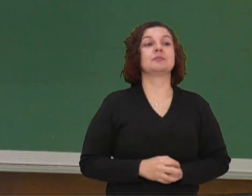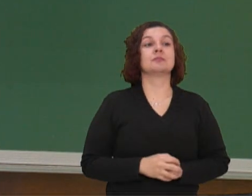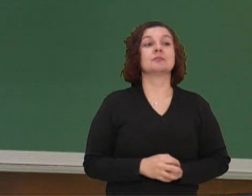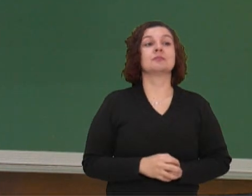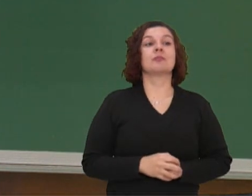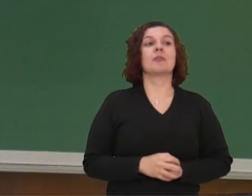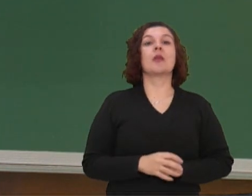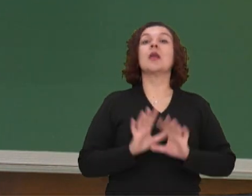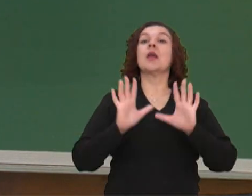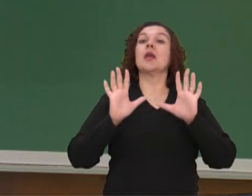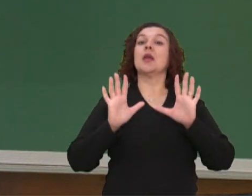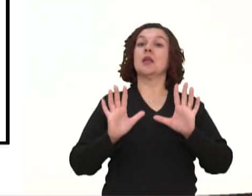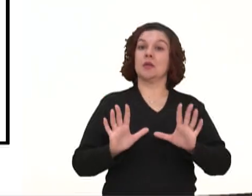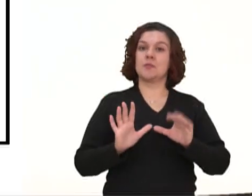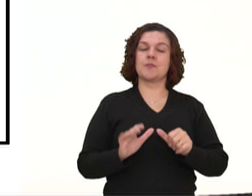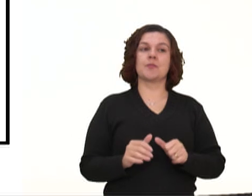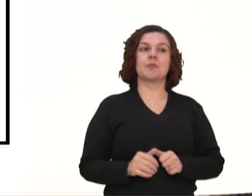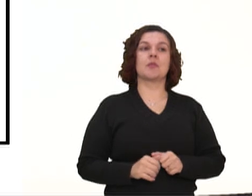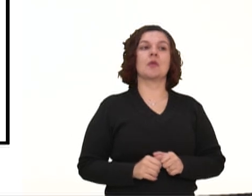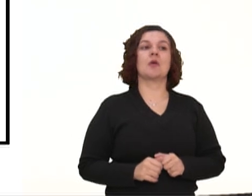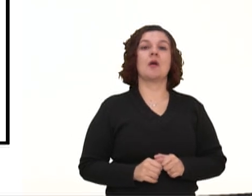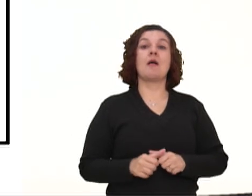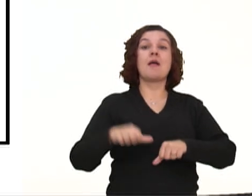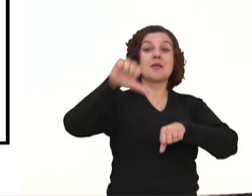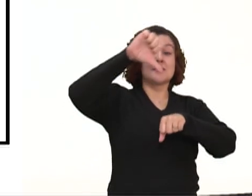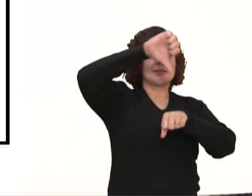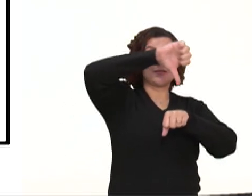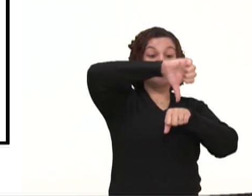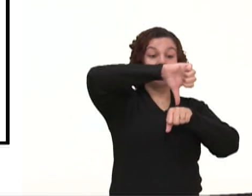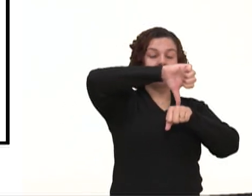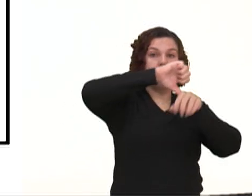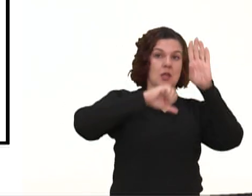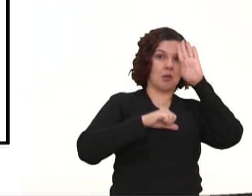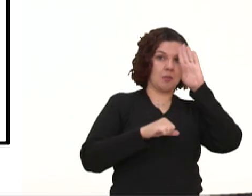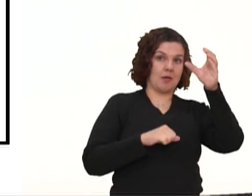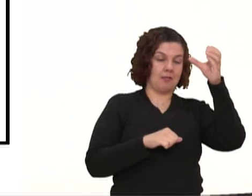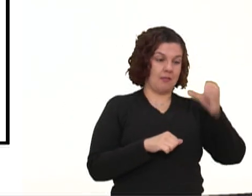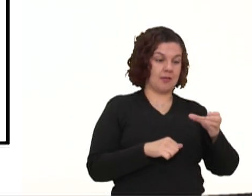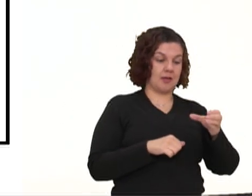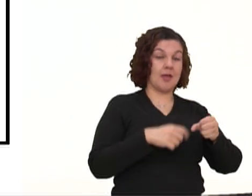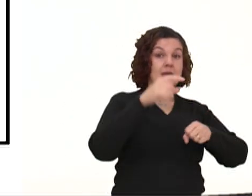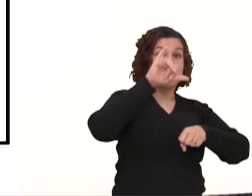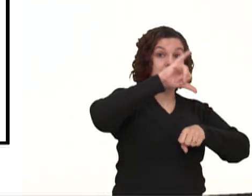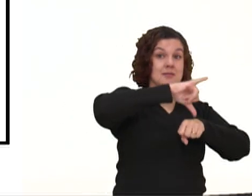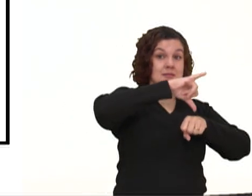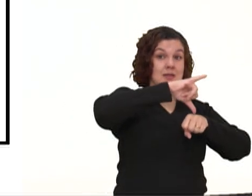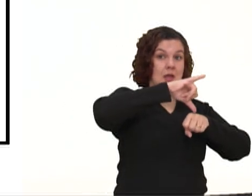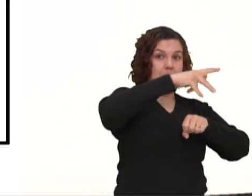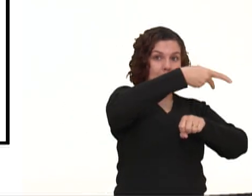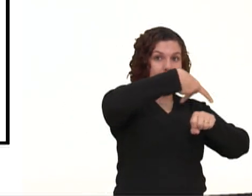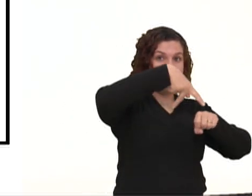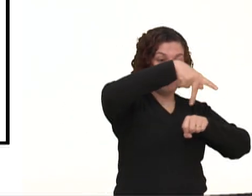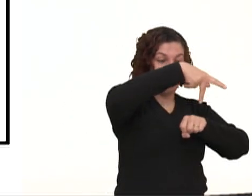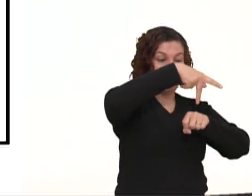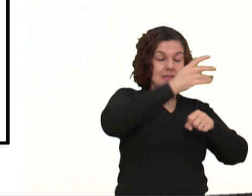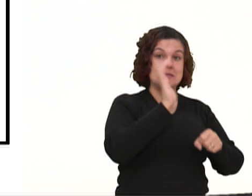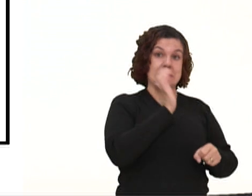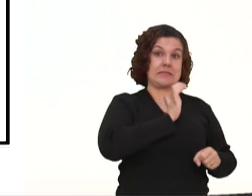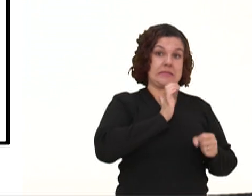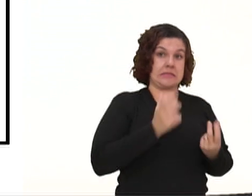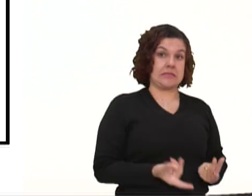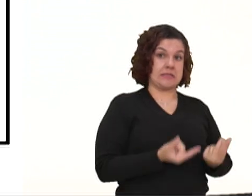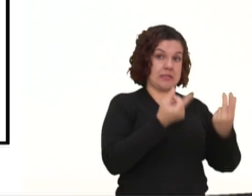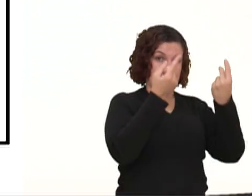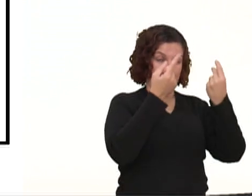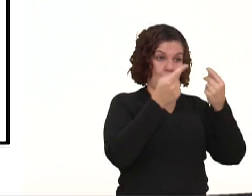quê? Características das transnacionais. Sedes nos países ricos, produzem para atender o